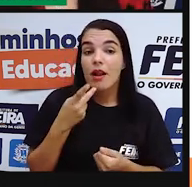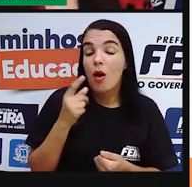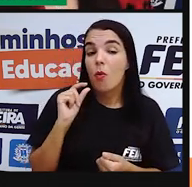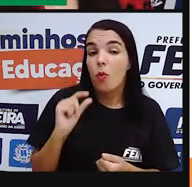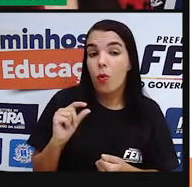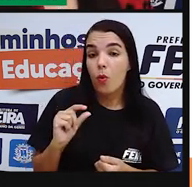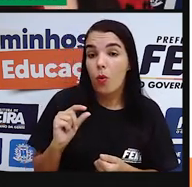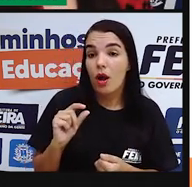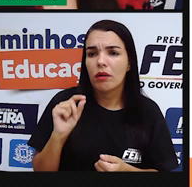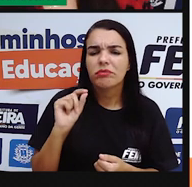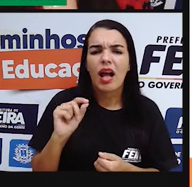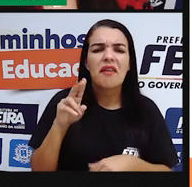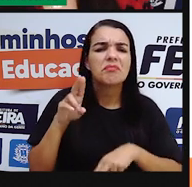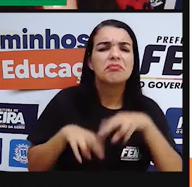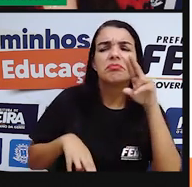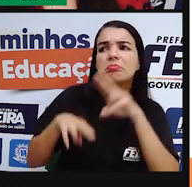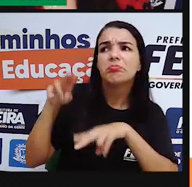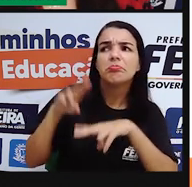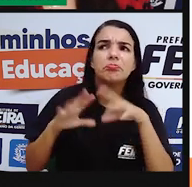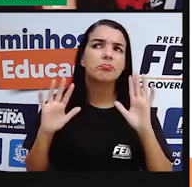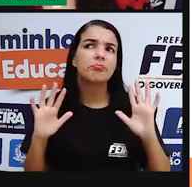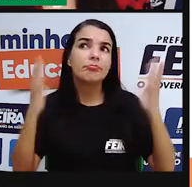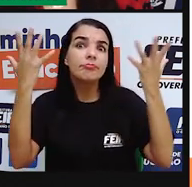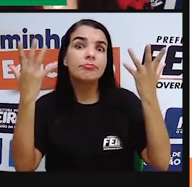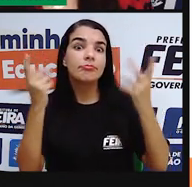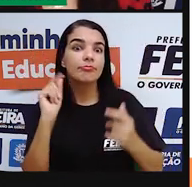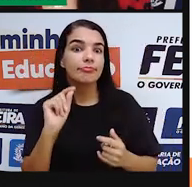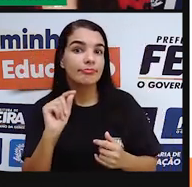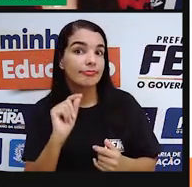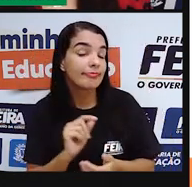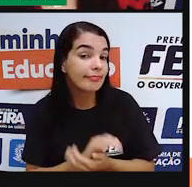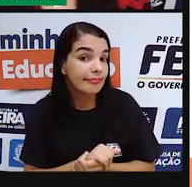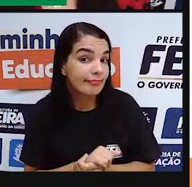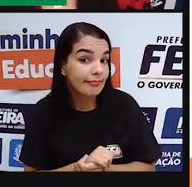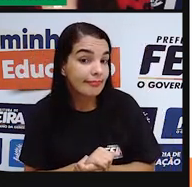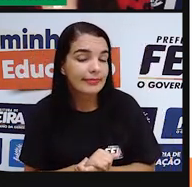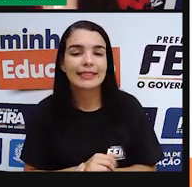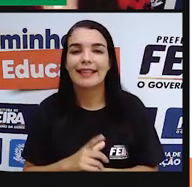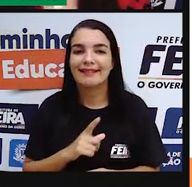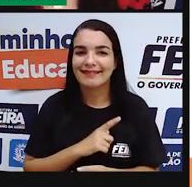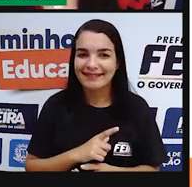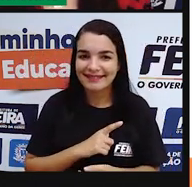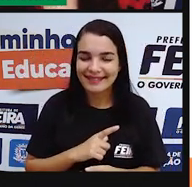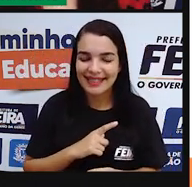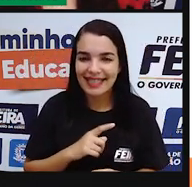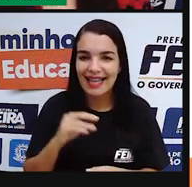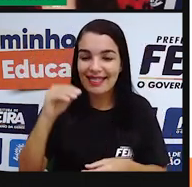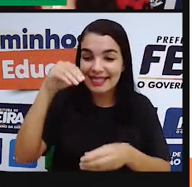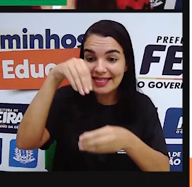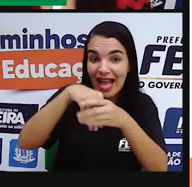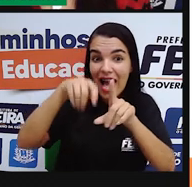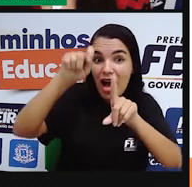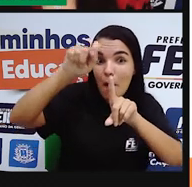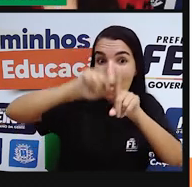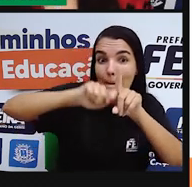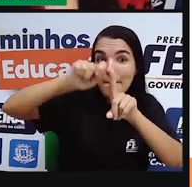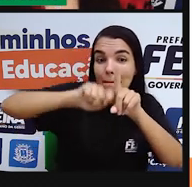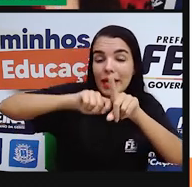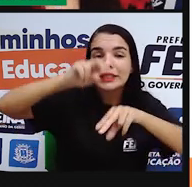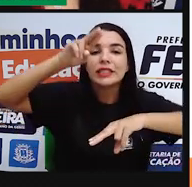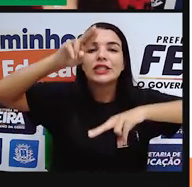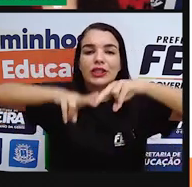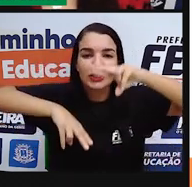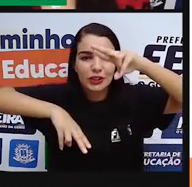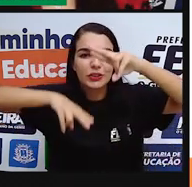são essas festas juninas. As festas juninas são comemorações que acontecem no mês de junho. E é